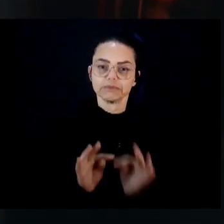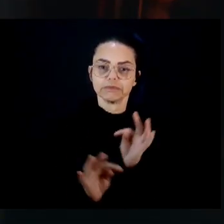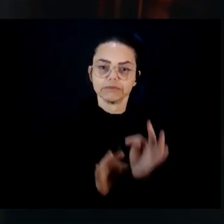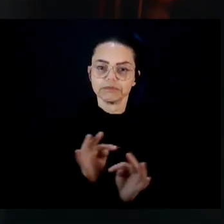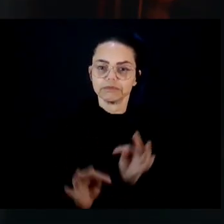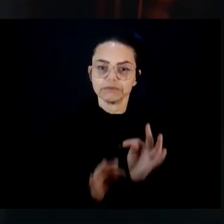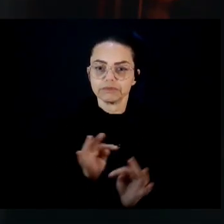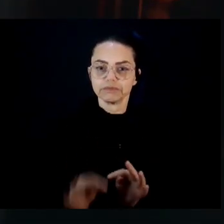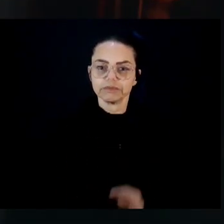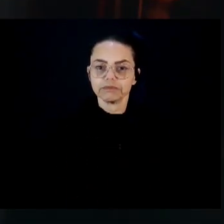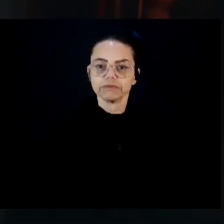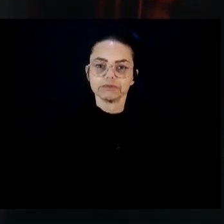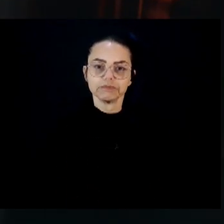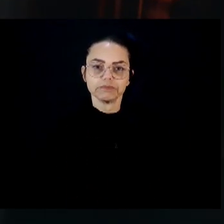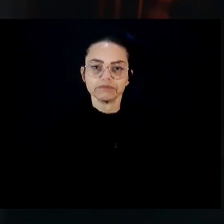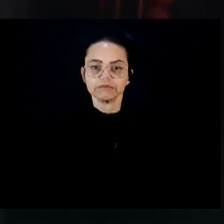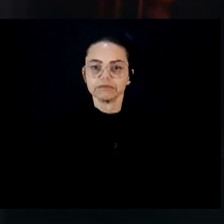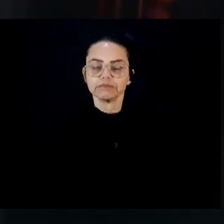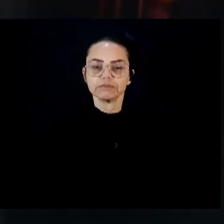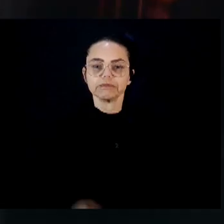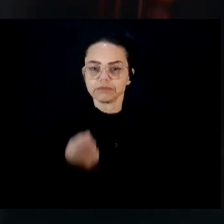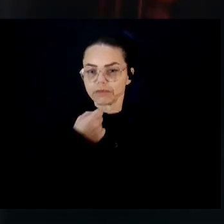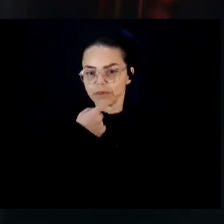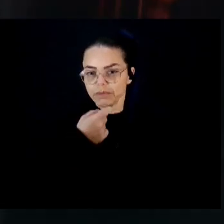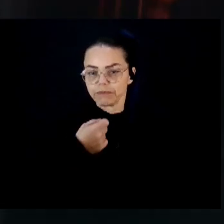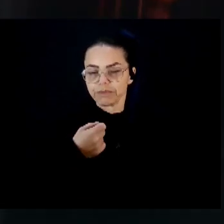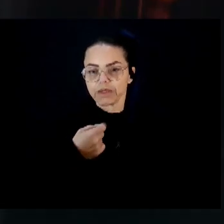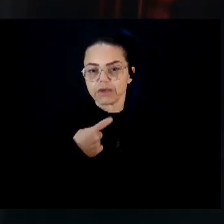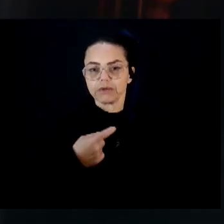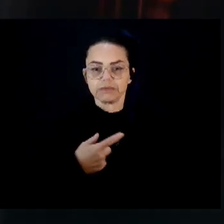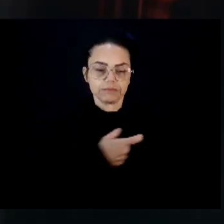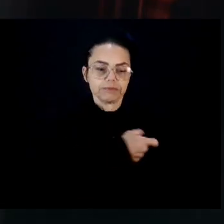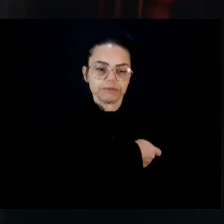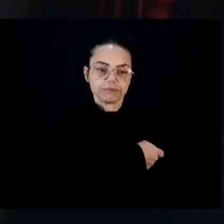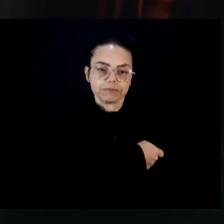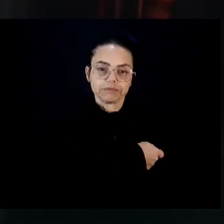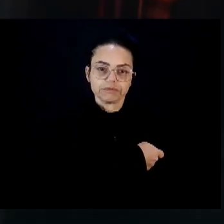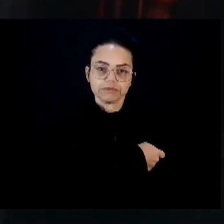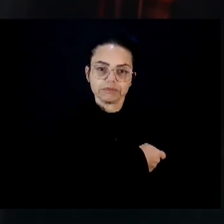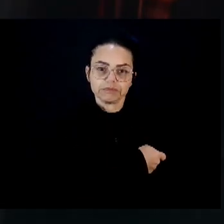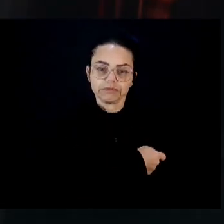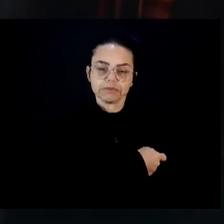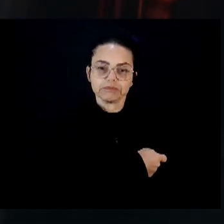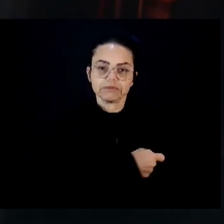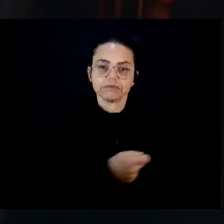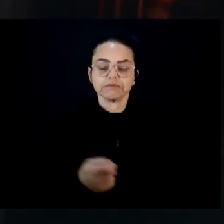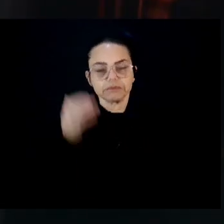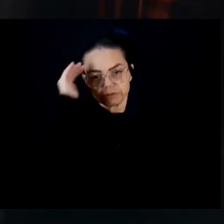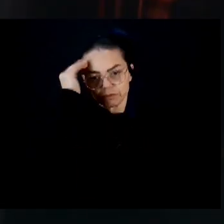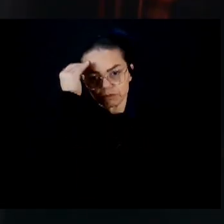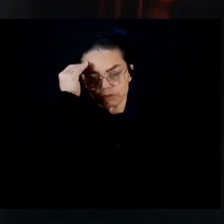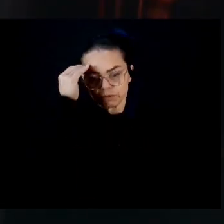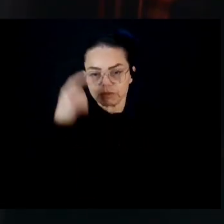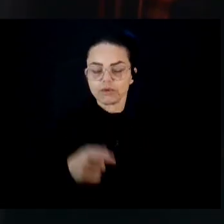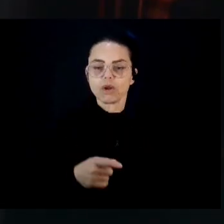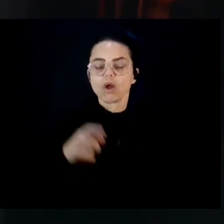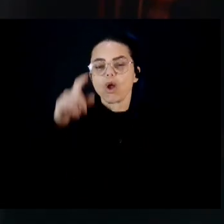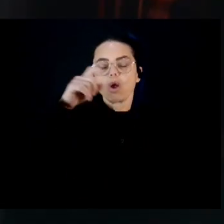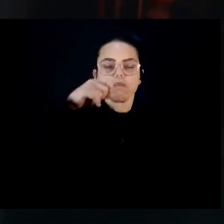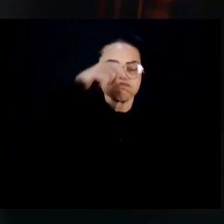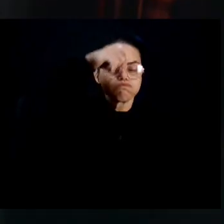que você vai lá e aplica no braço lá e fica tomando como se fosse soro, né? Eu não entendo muito como é que funciona isso, mas me